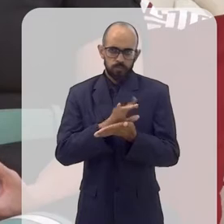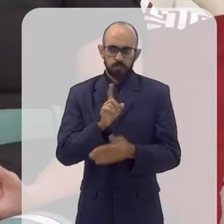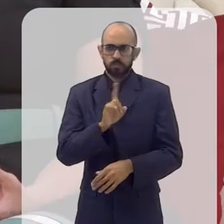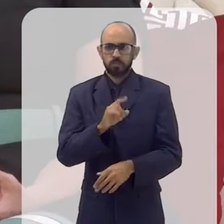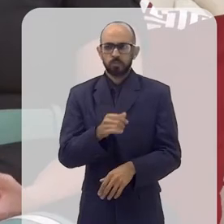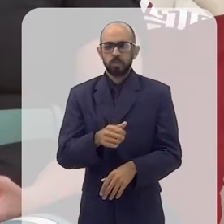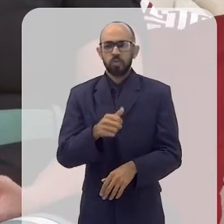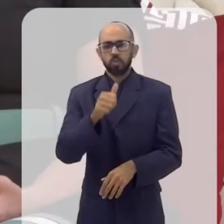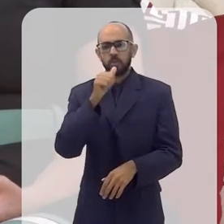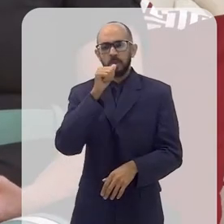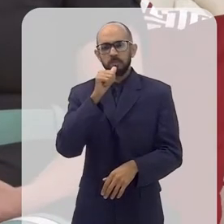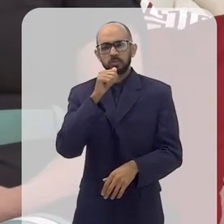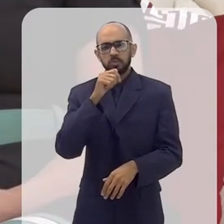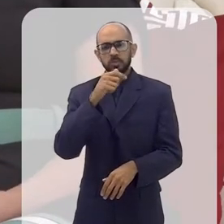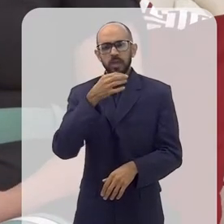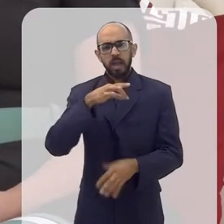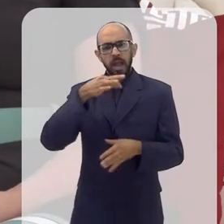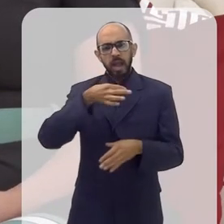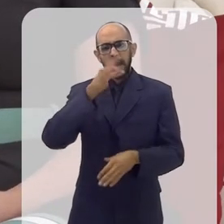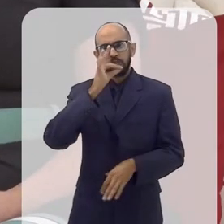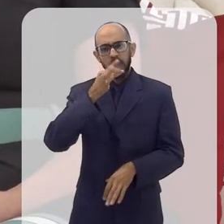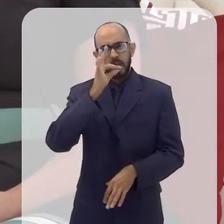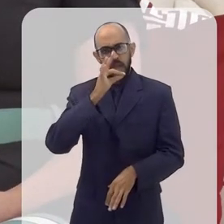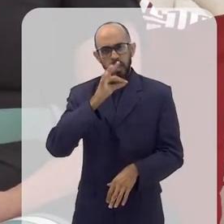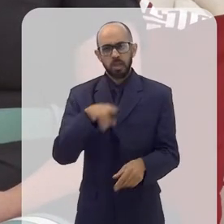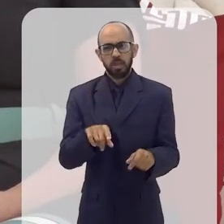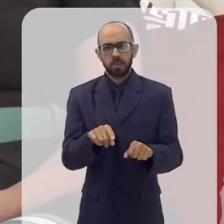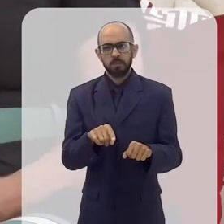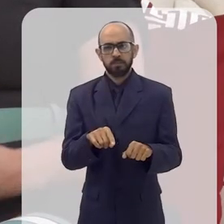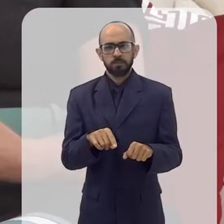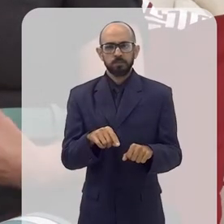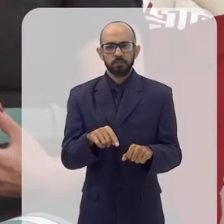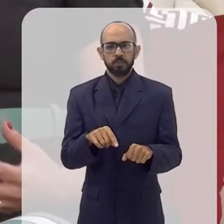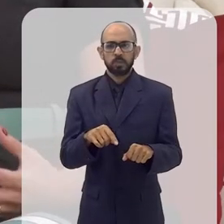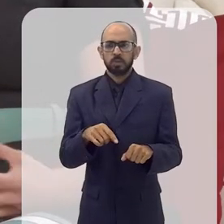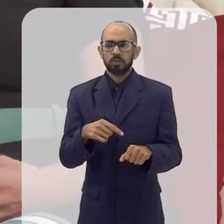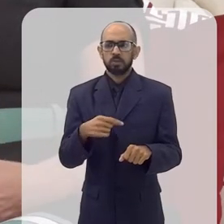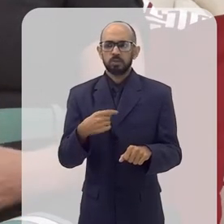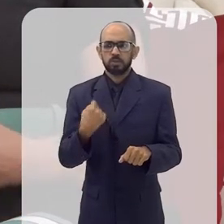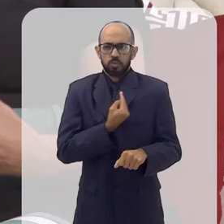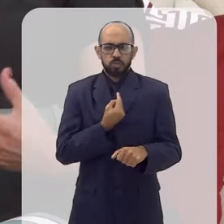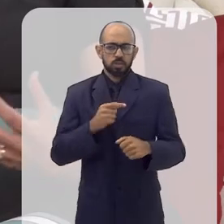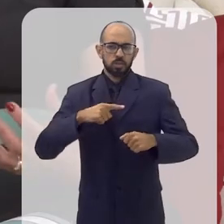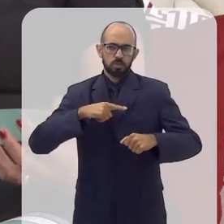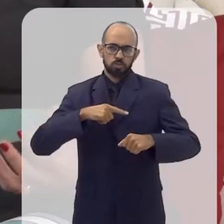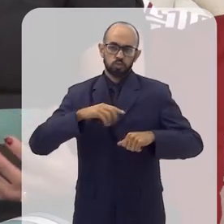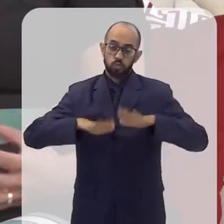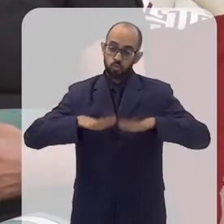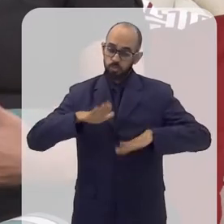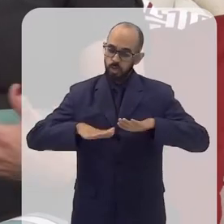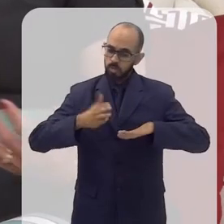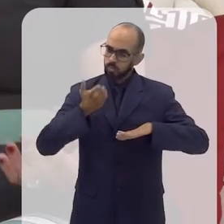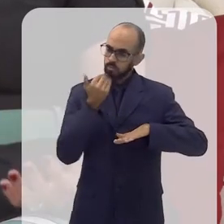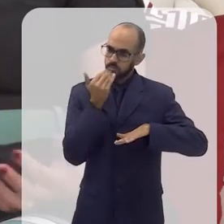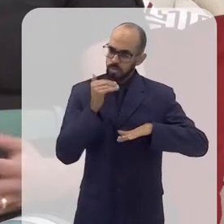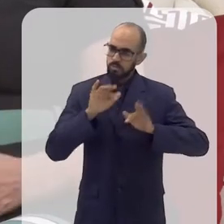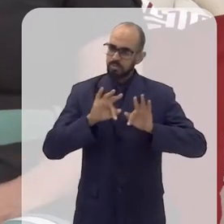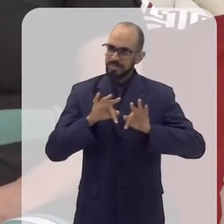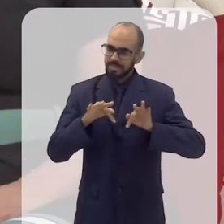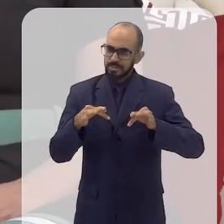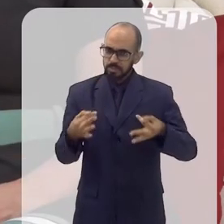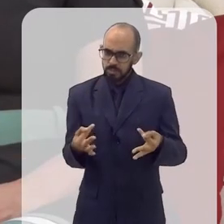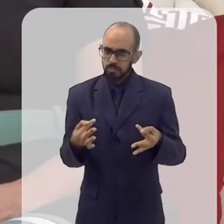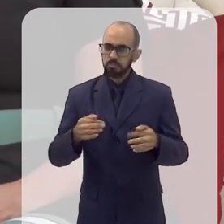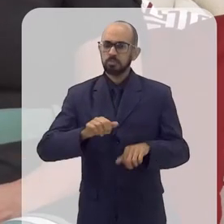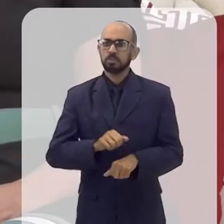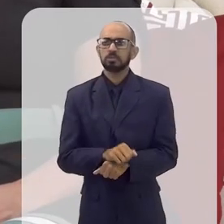não tomamos café e somos moderados, né, na forma de comer. Procuramos comer